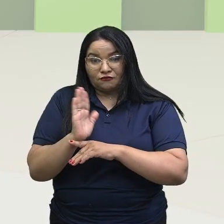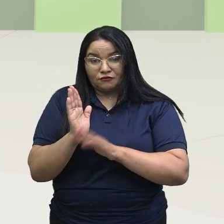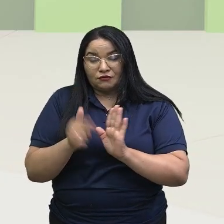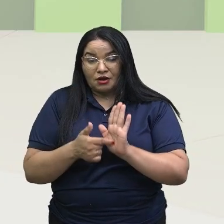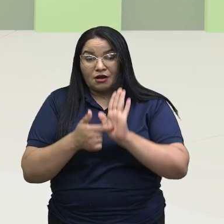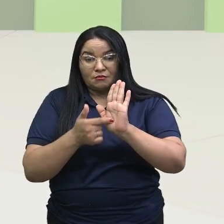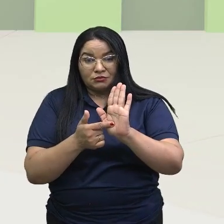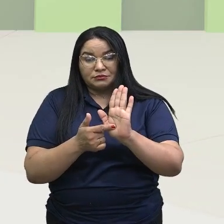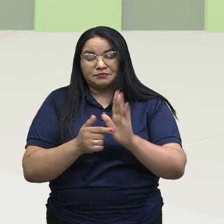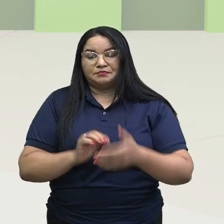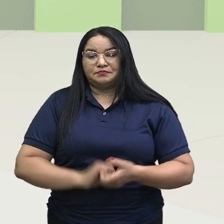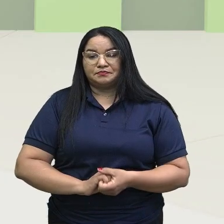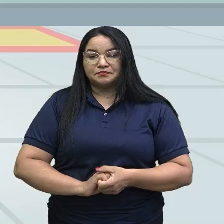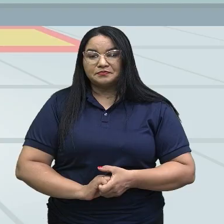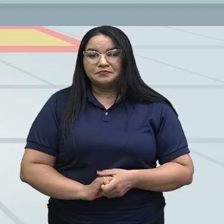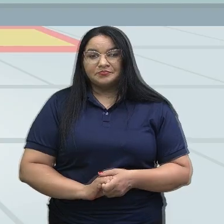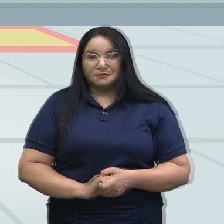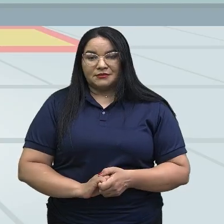você dar uma olhada.